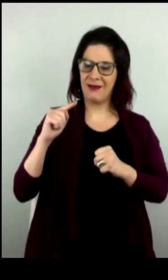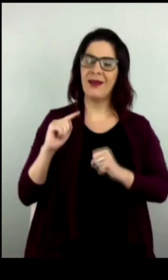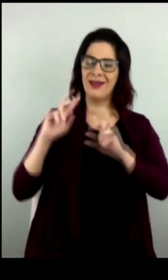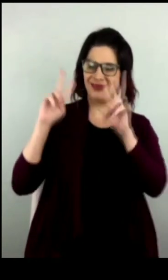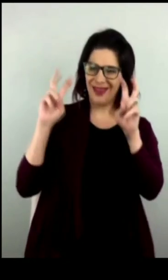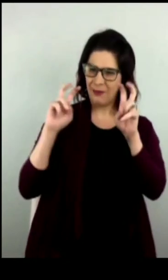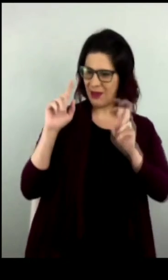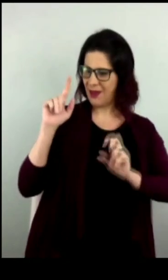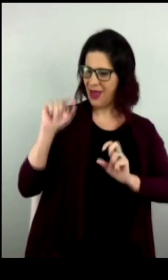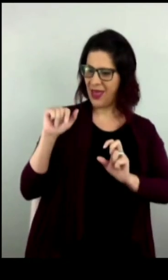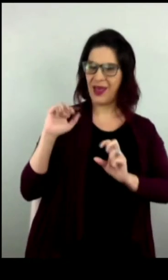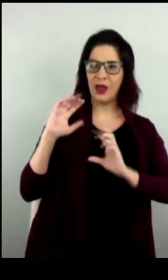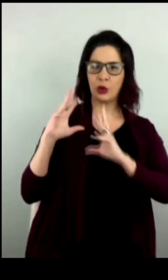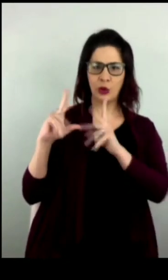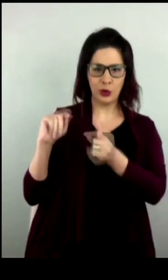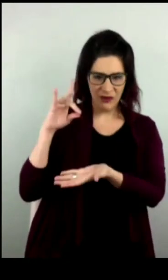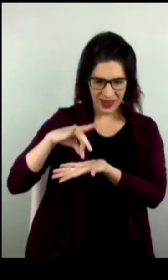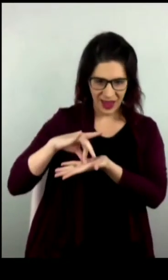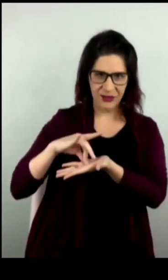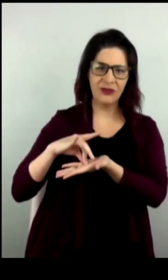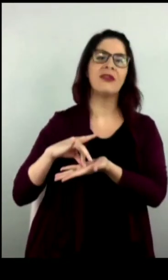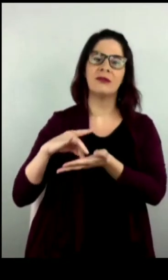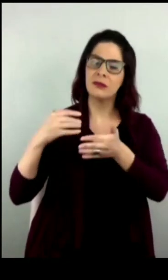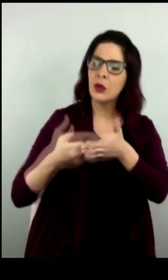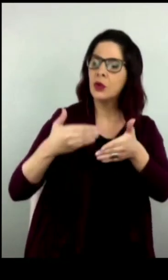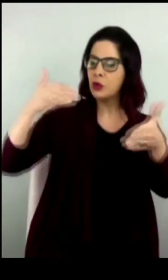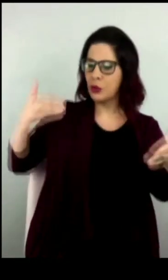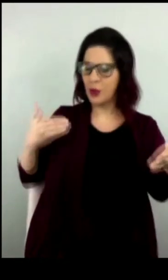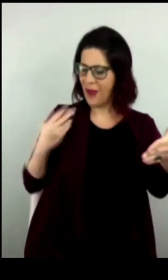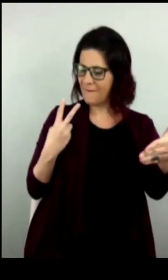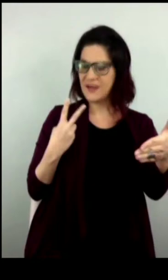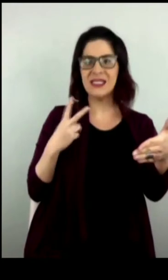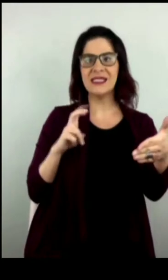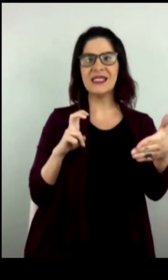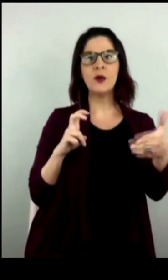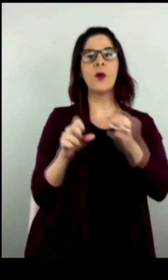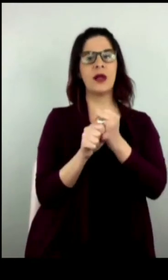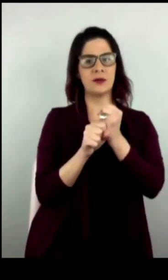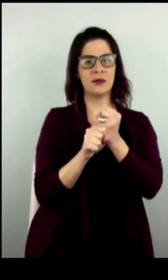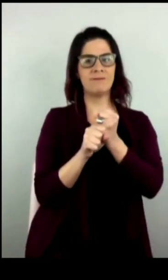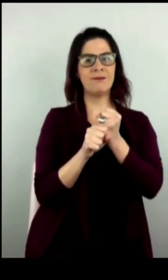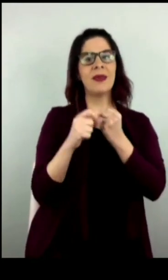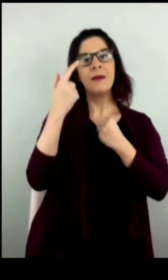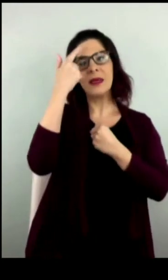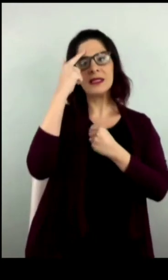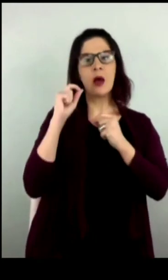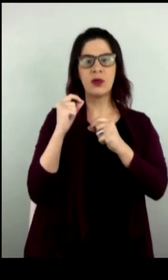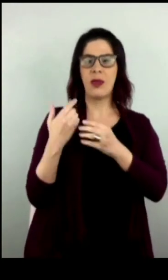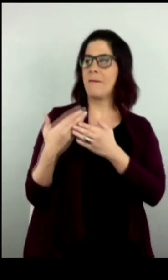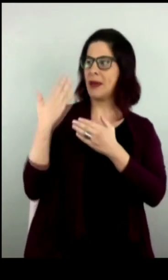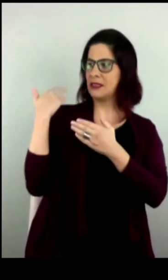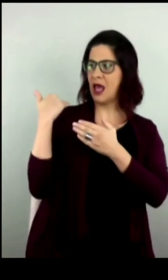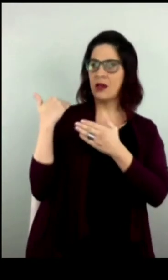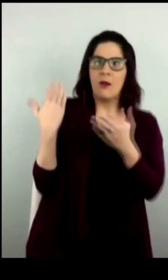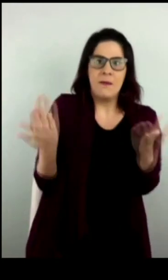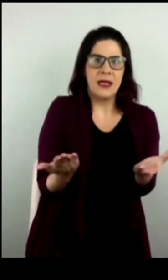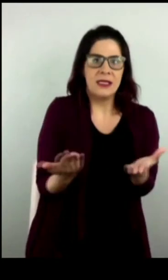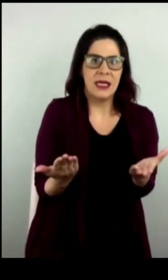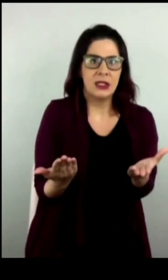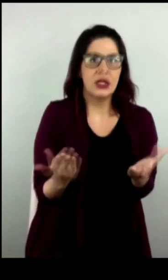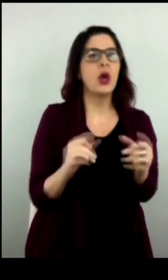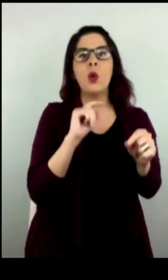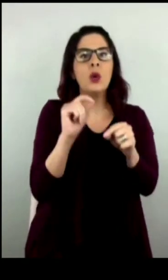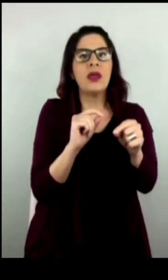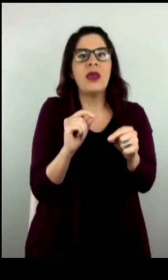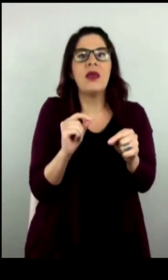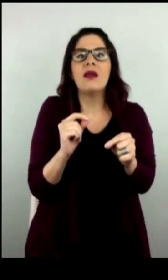dessa maneira, iluminar o passado recente do documentário, o que está acontecendo presentemente, e levantar algumas hipóteses